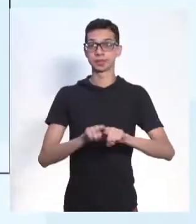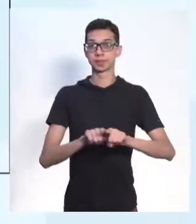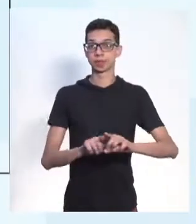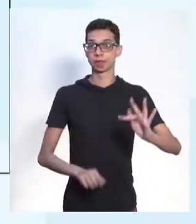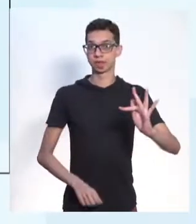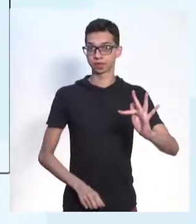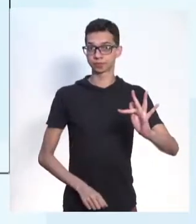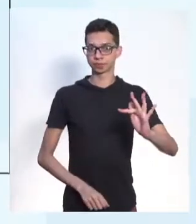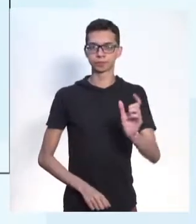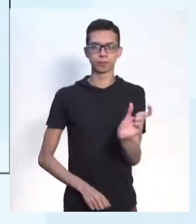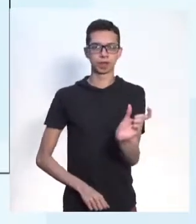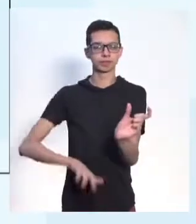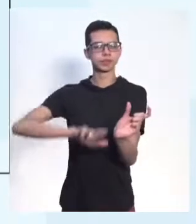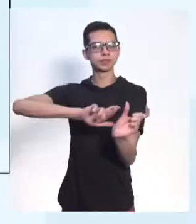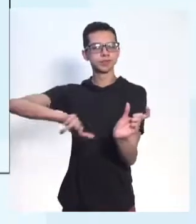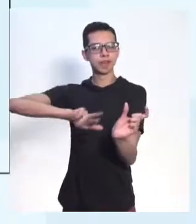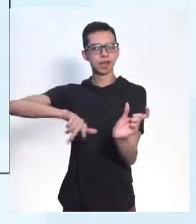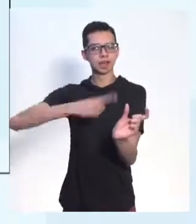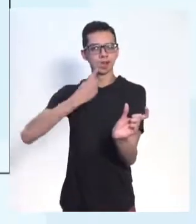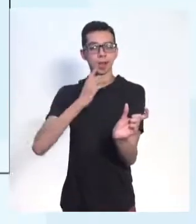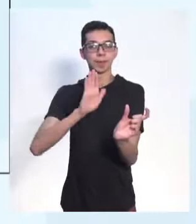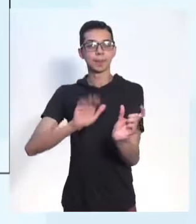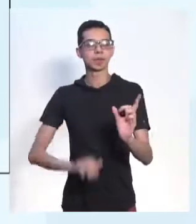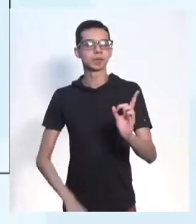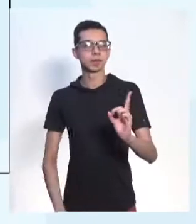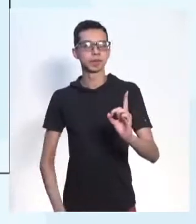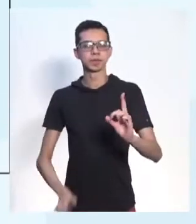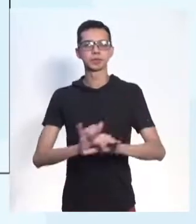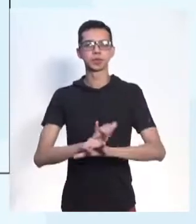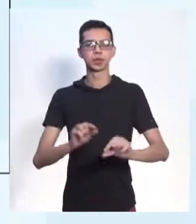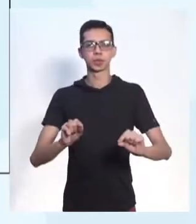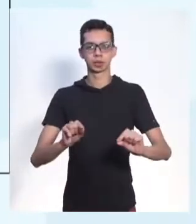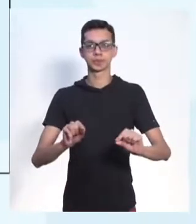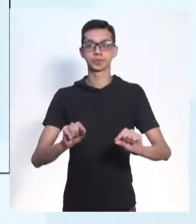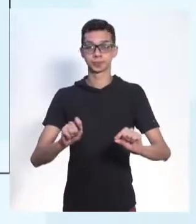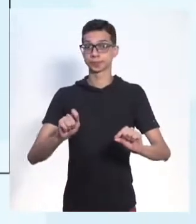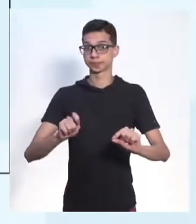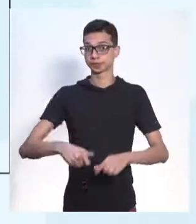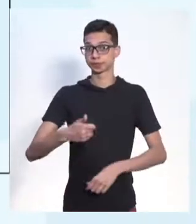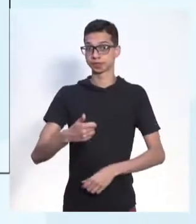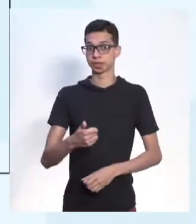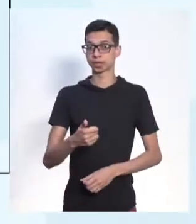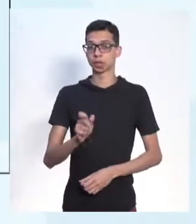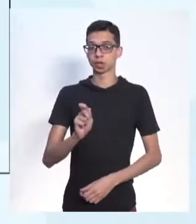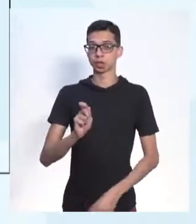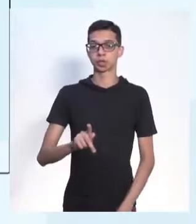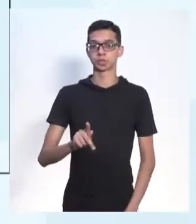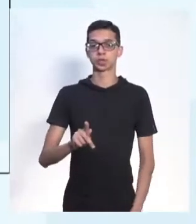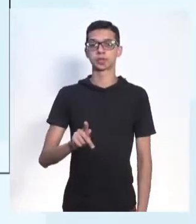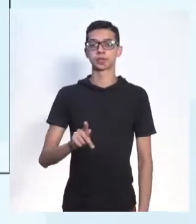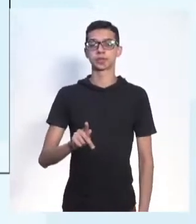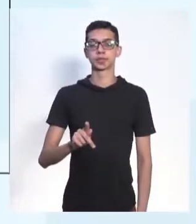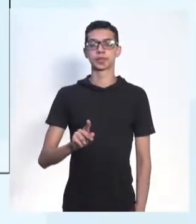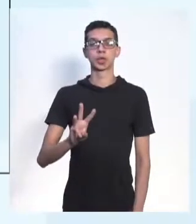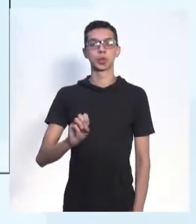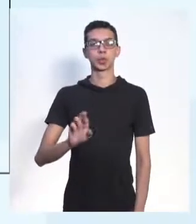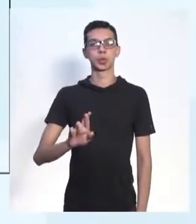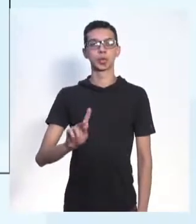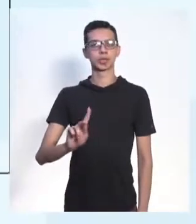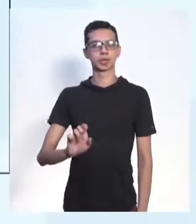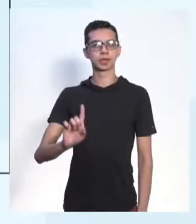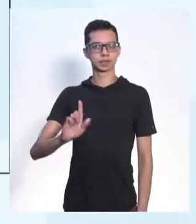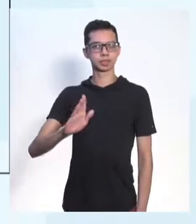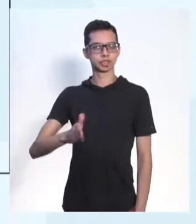plural. Só que a D que está falando que o experimento funcionou, the experiments worked. Certo?